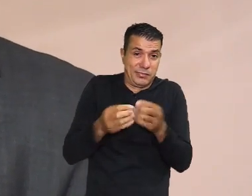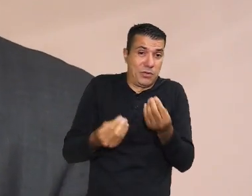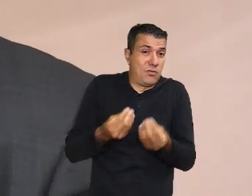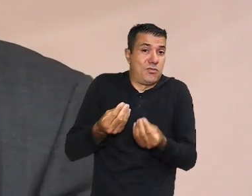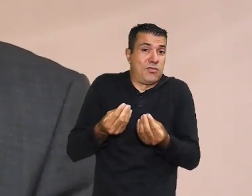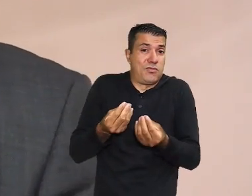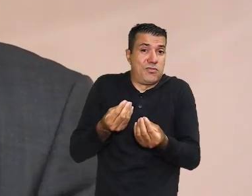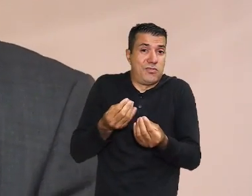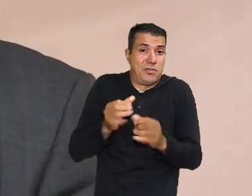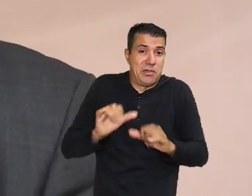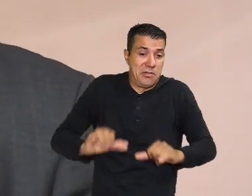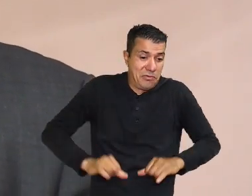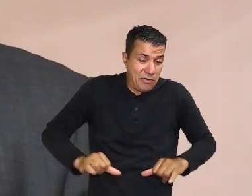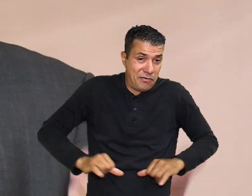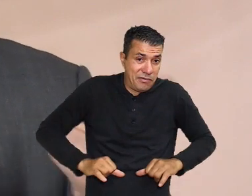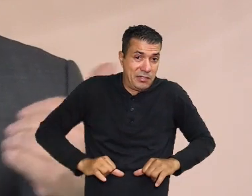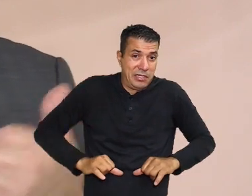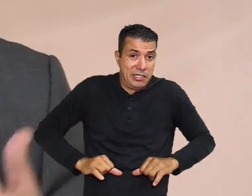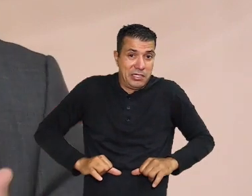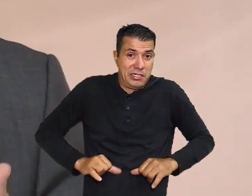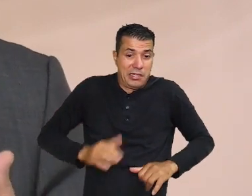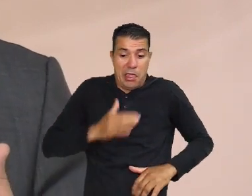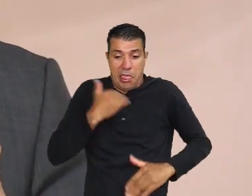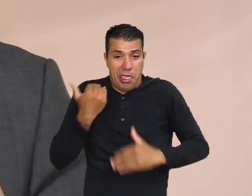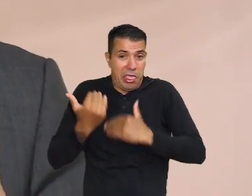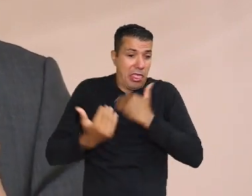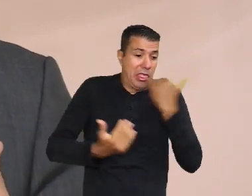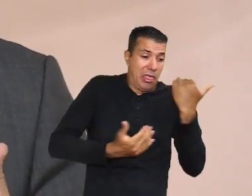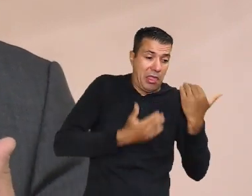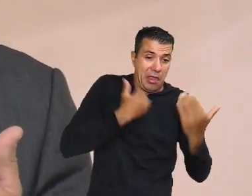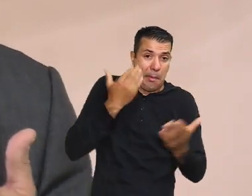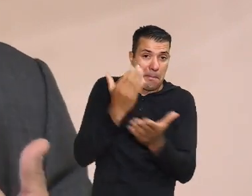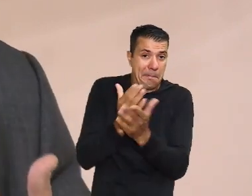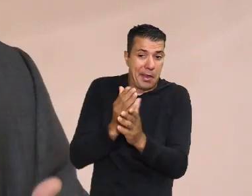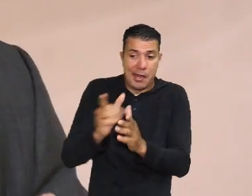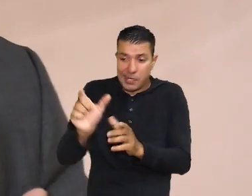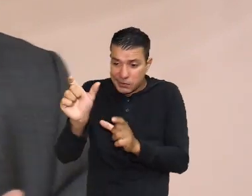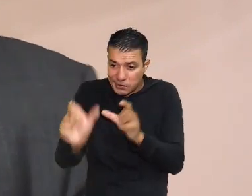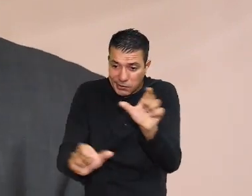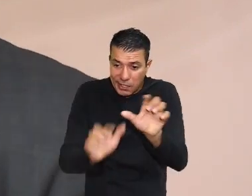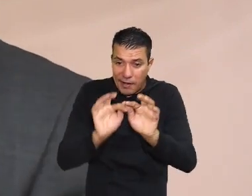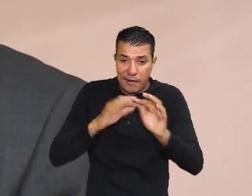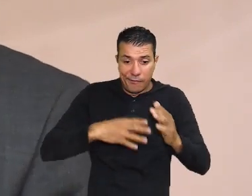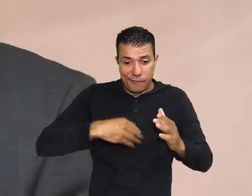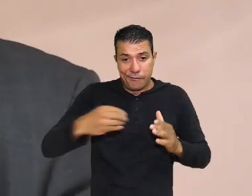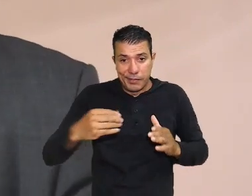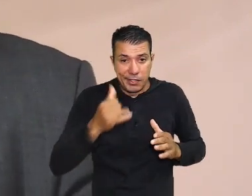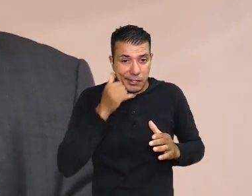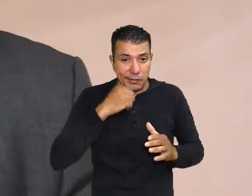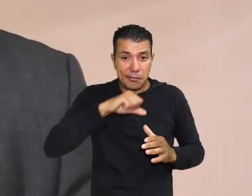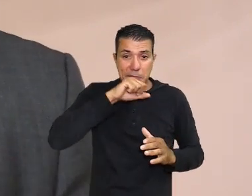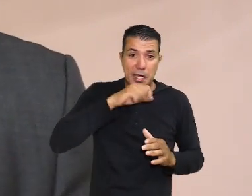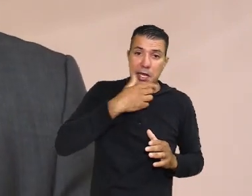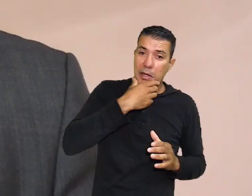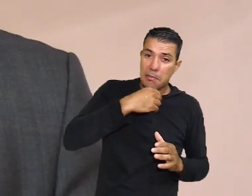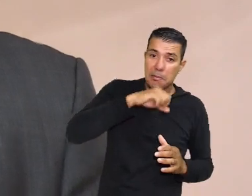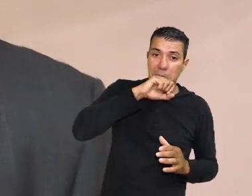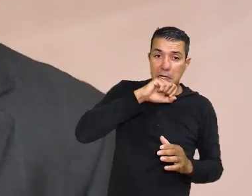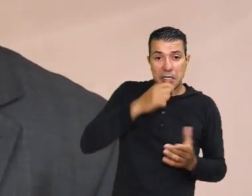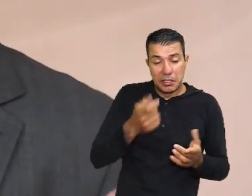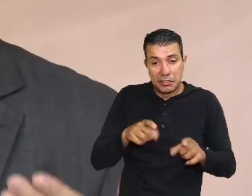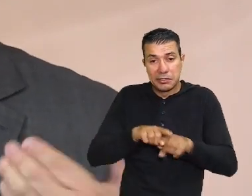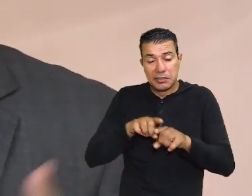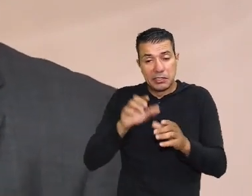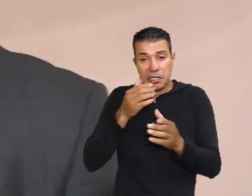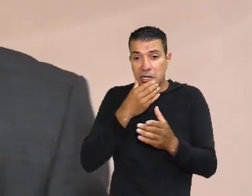até mesmo tirar das suas vidas, porque uma pessoa que perde um ente querido, quem sabe um filho, quem sabe um pai, uma mãe, uma esposa, é